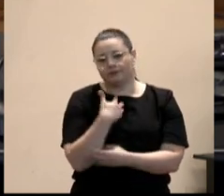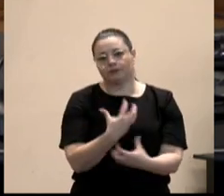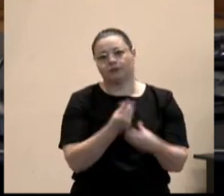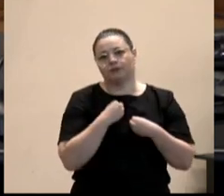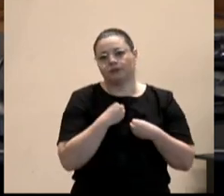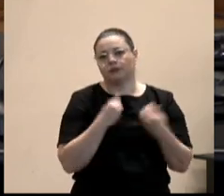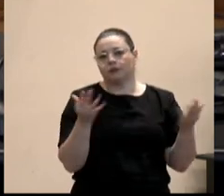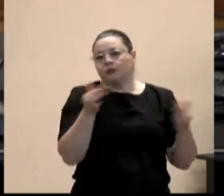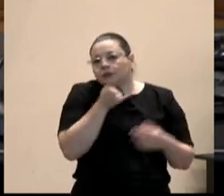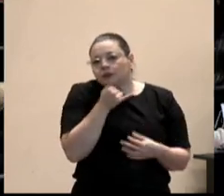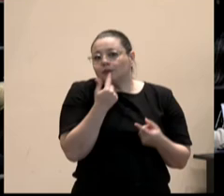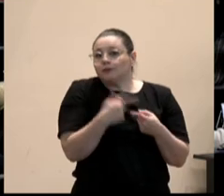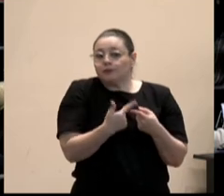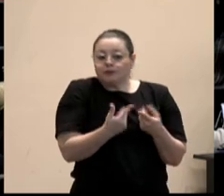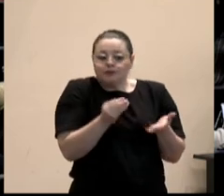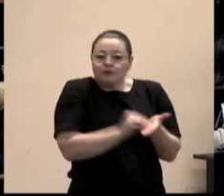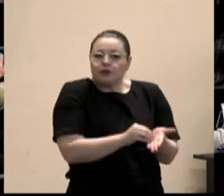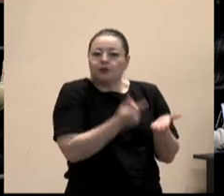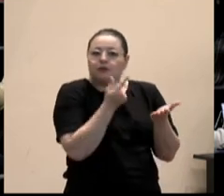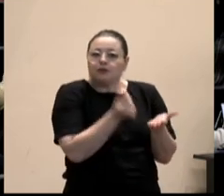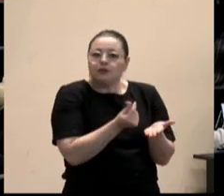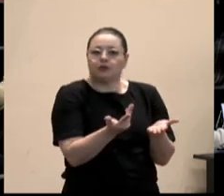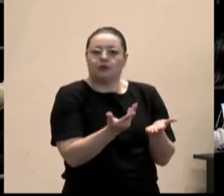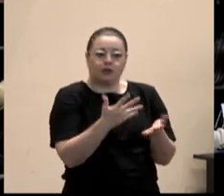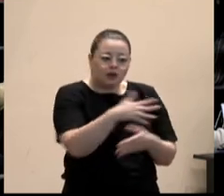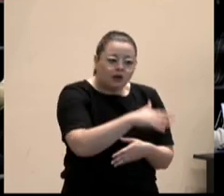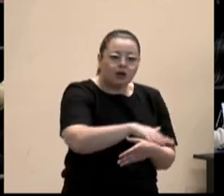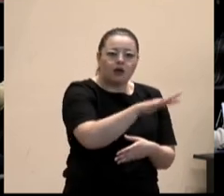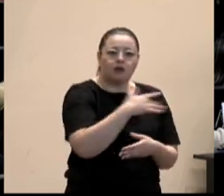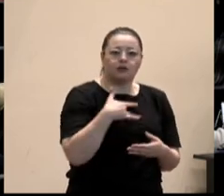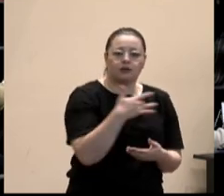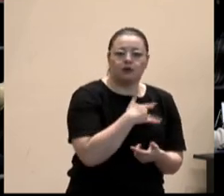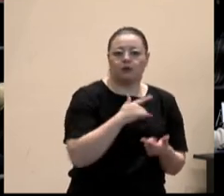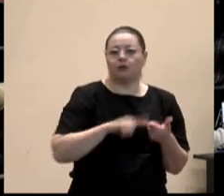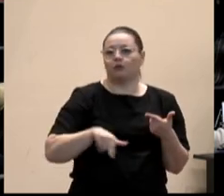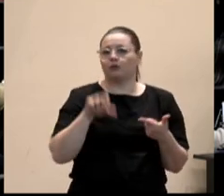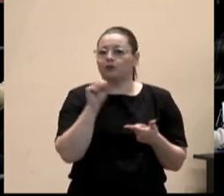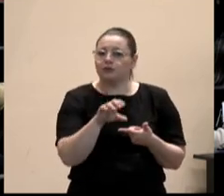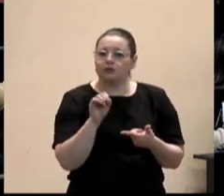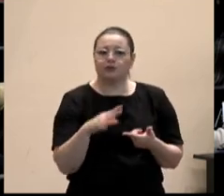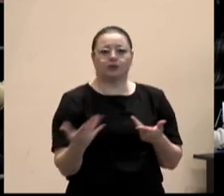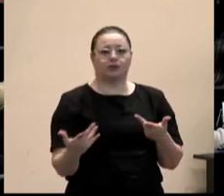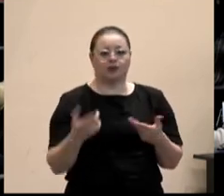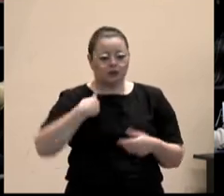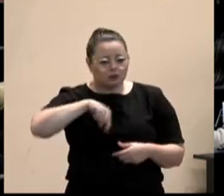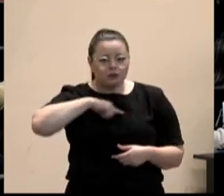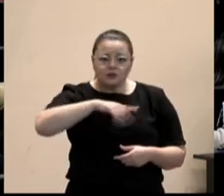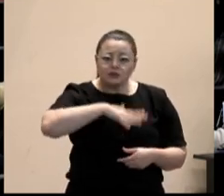dinheiro de receita vinculada para a saúde, educação e as nossas áreas.